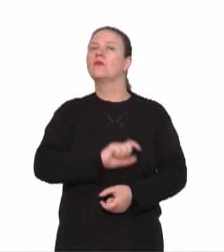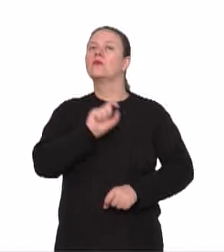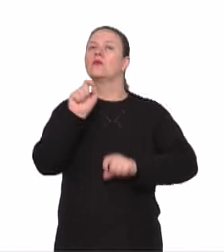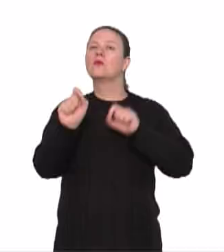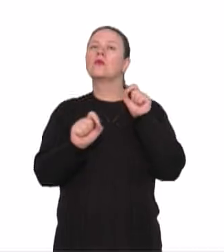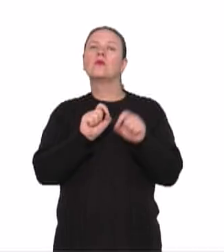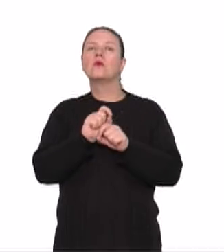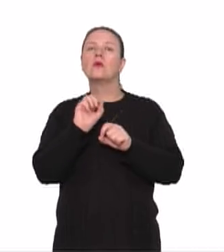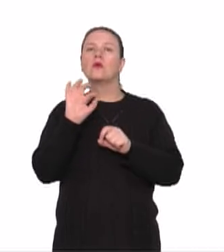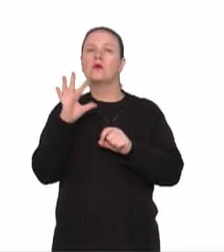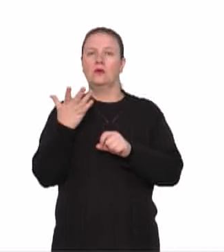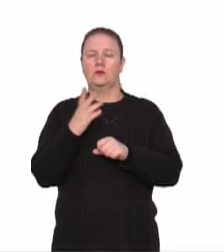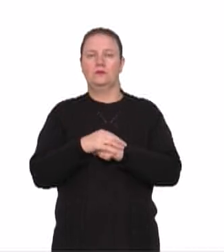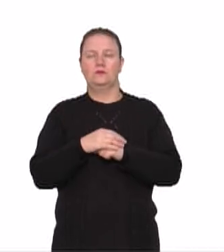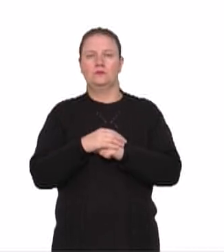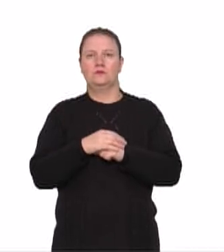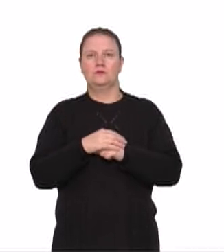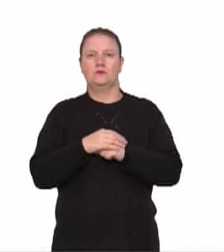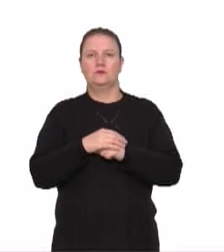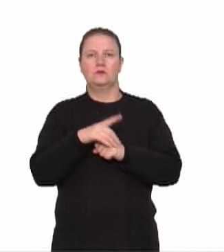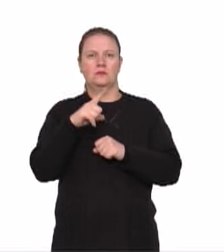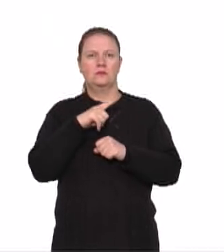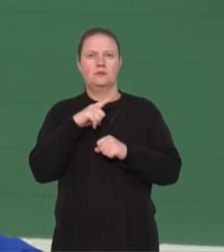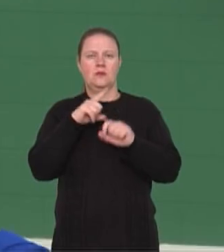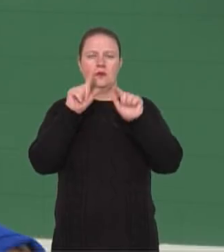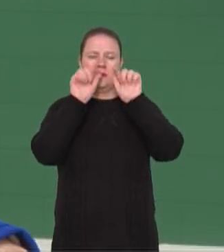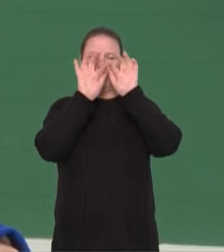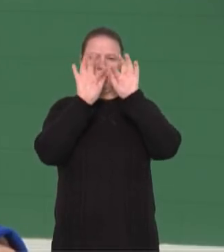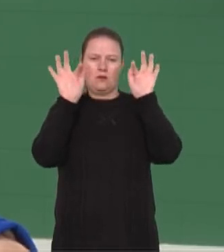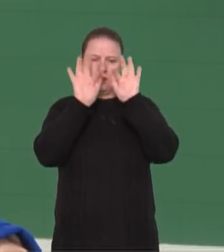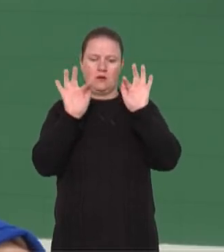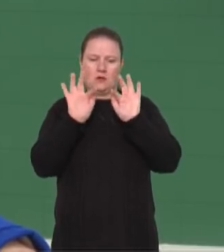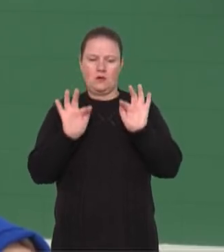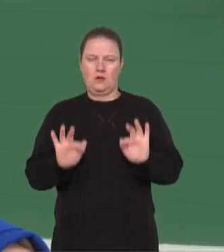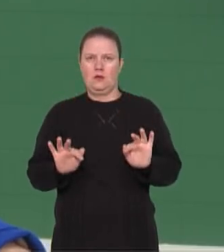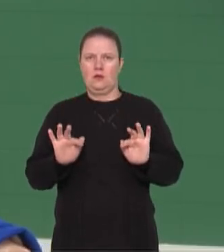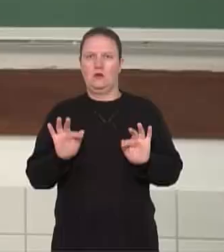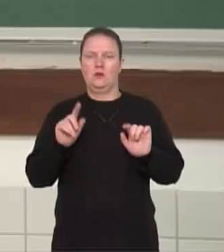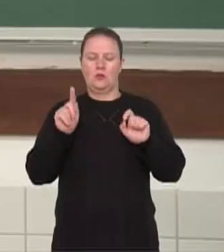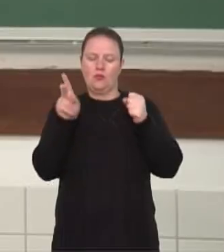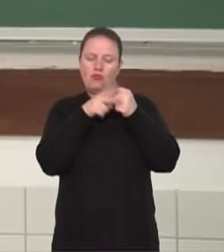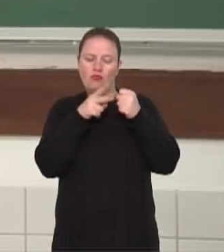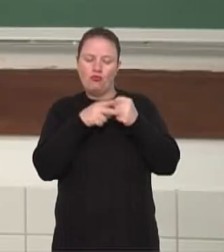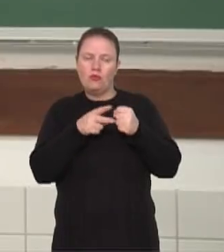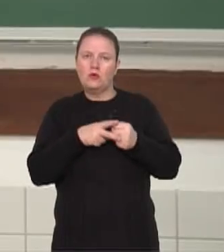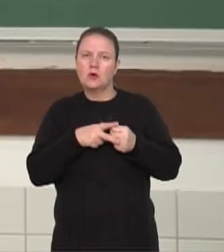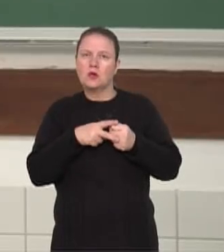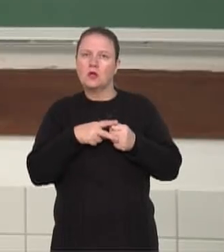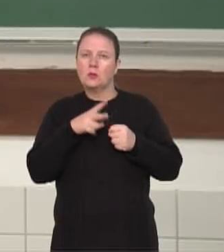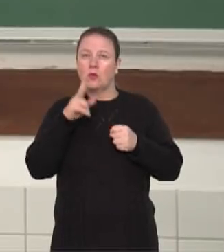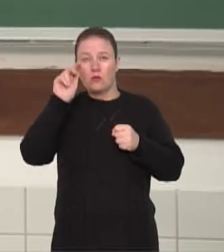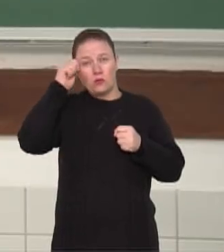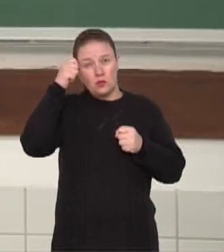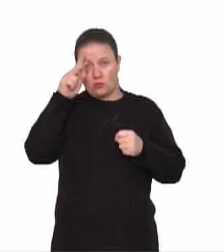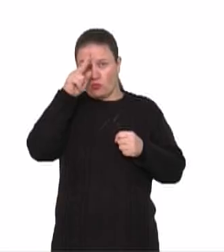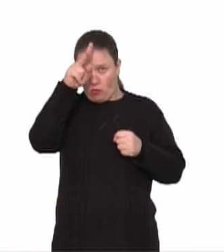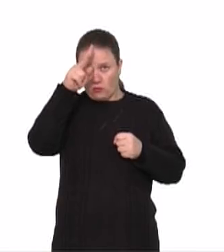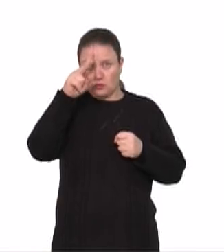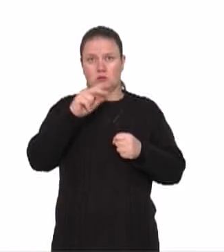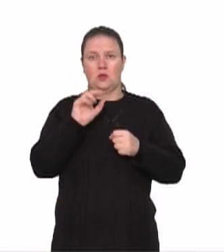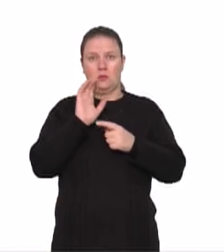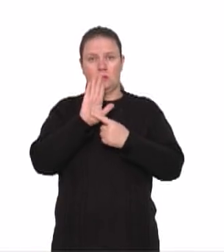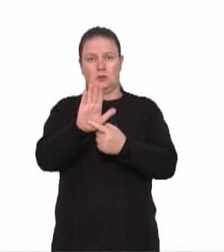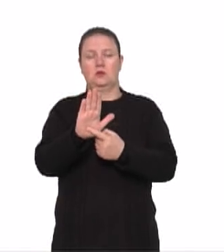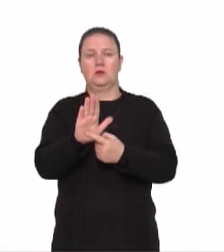da transcrição, nós temos vários verbos. Então, os verbos estão ali em negrito, Quebra, já